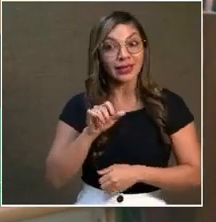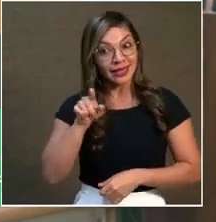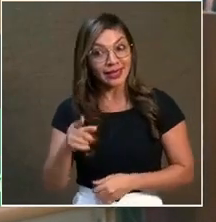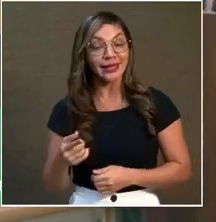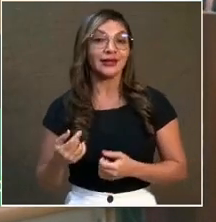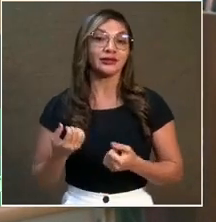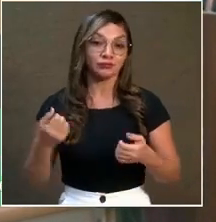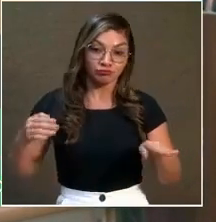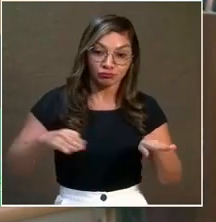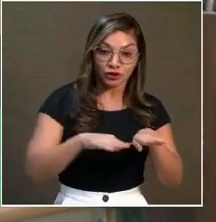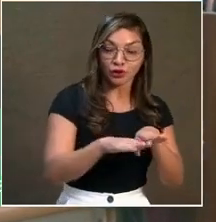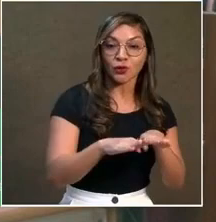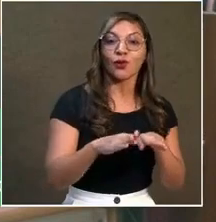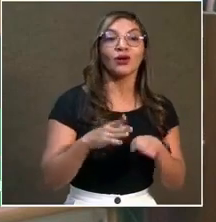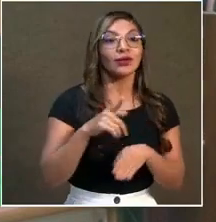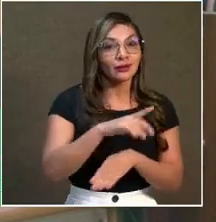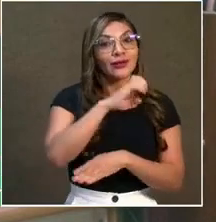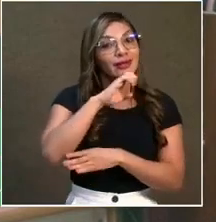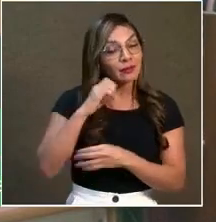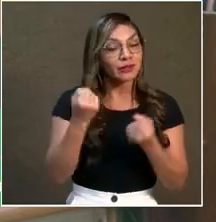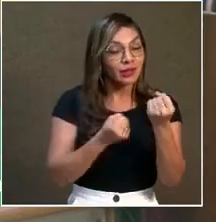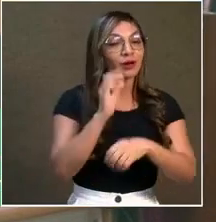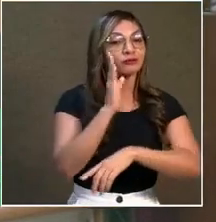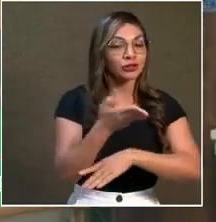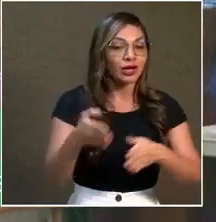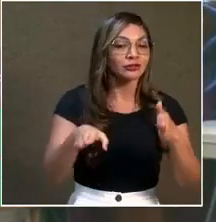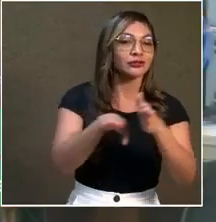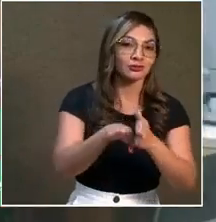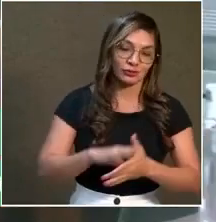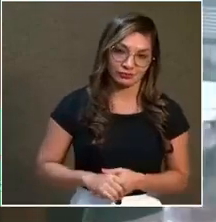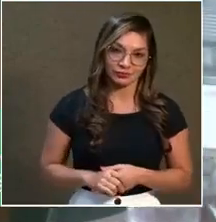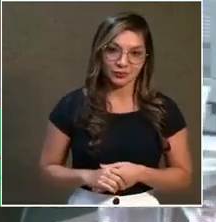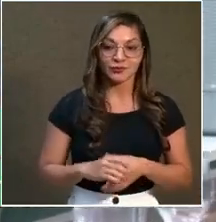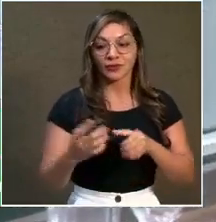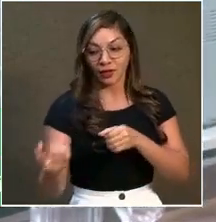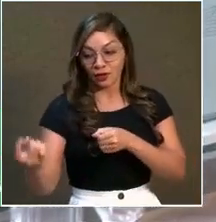no carro da vítima? Foi esclarecido por ele que